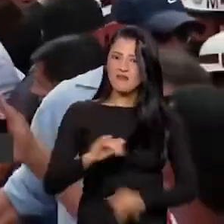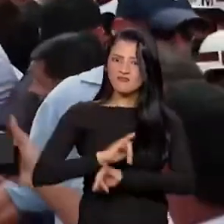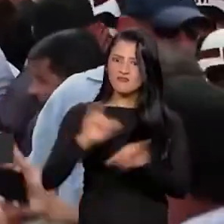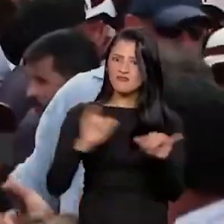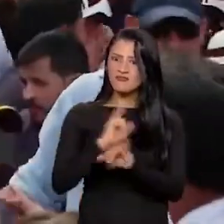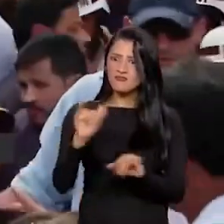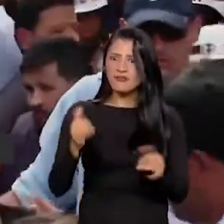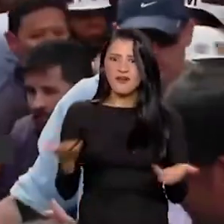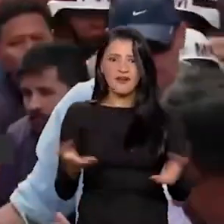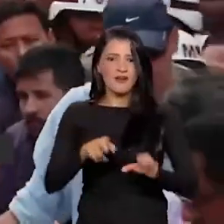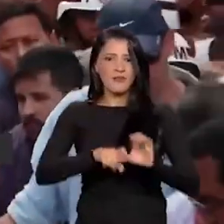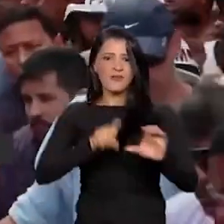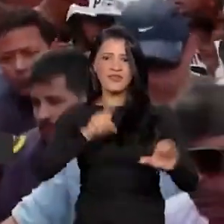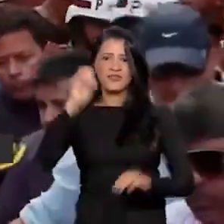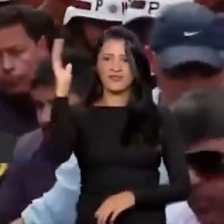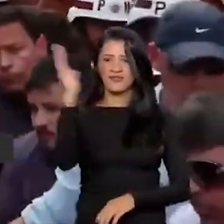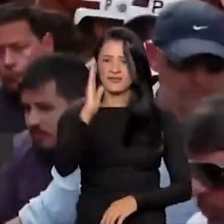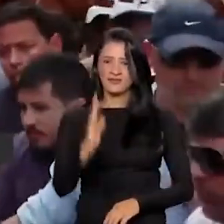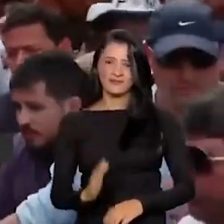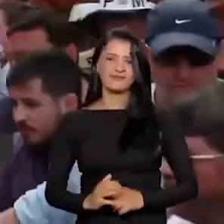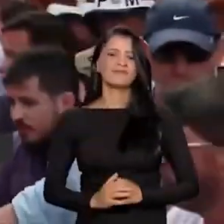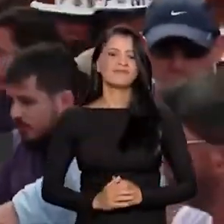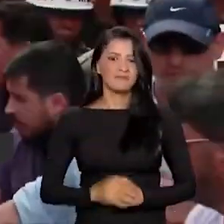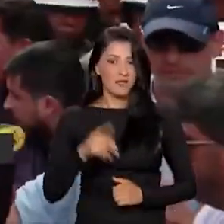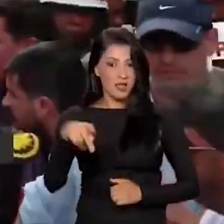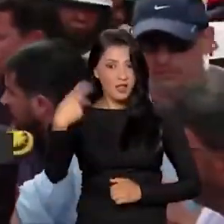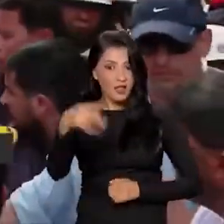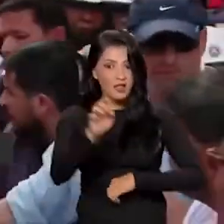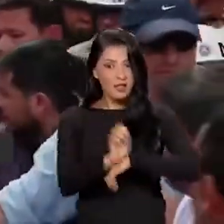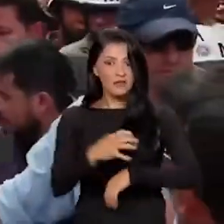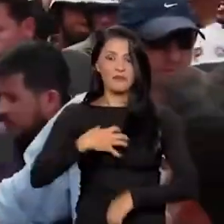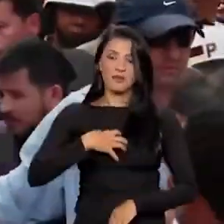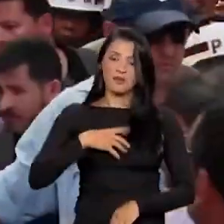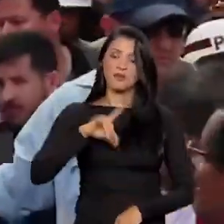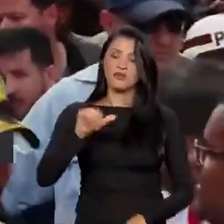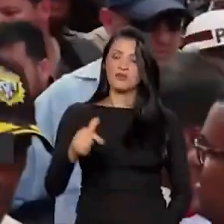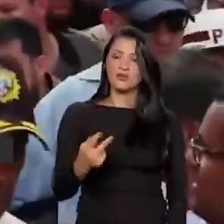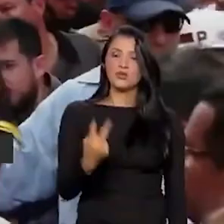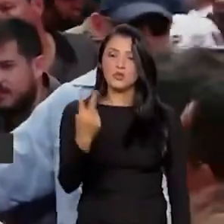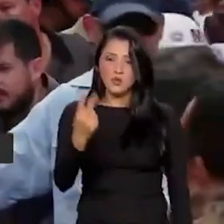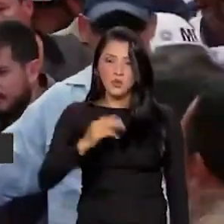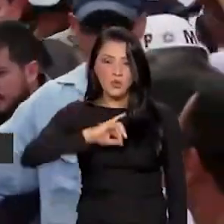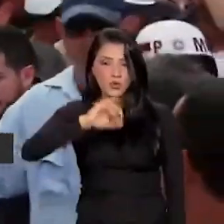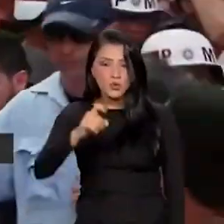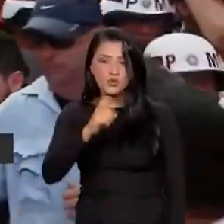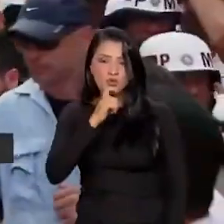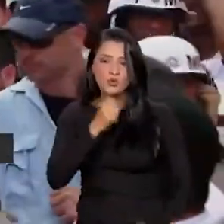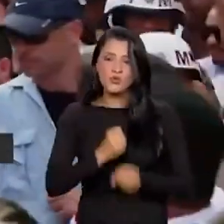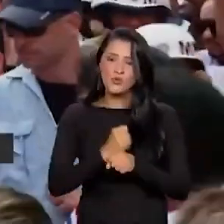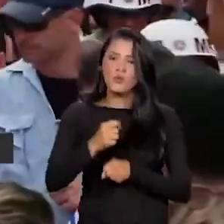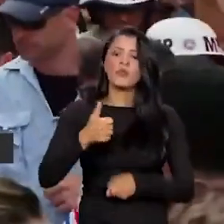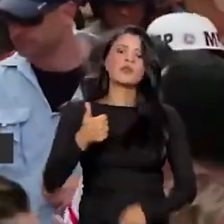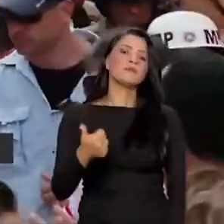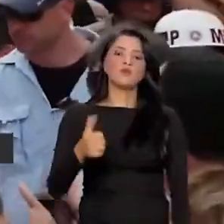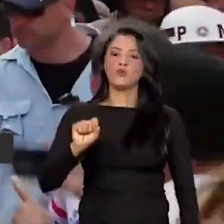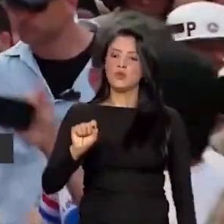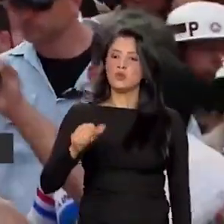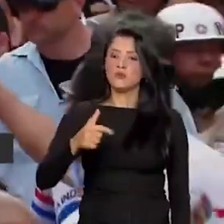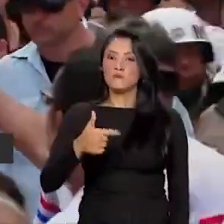da independência do Brasil na Bahia, em 2 de julho de